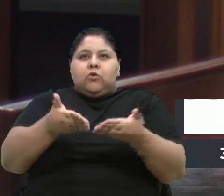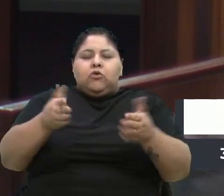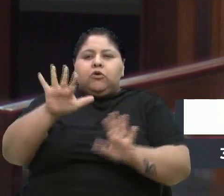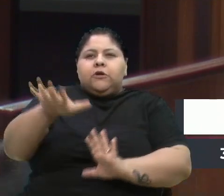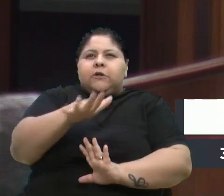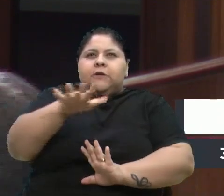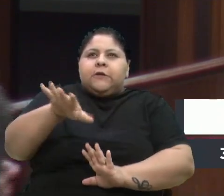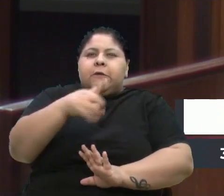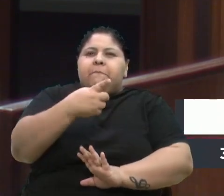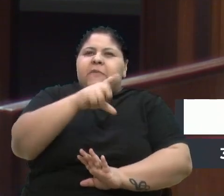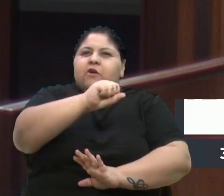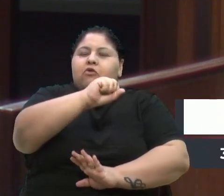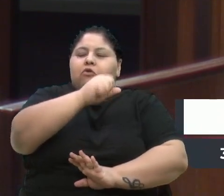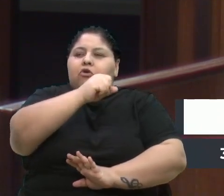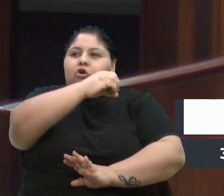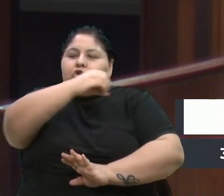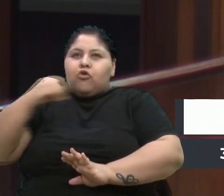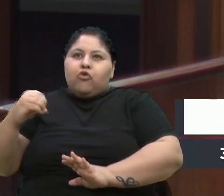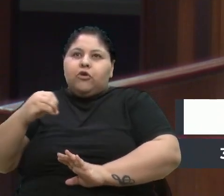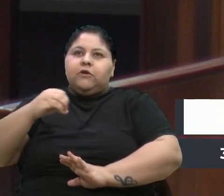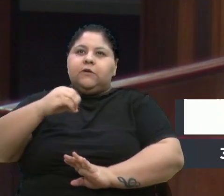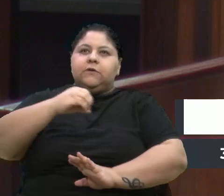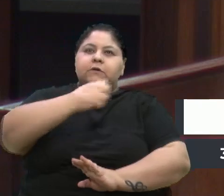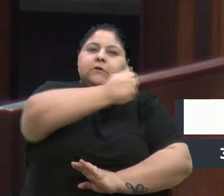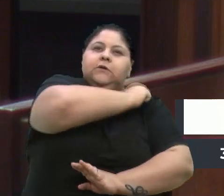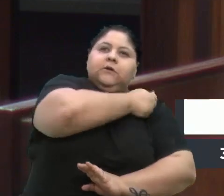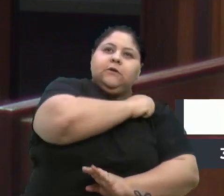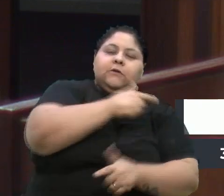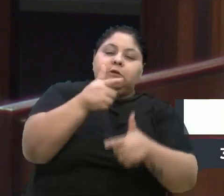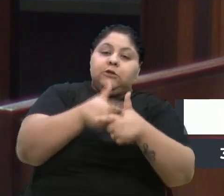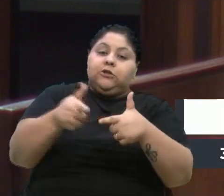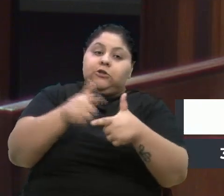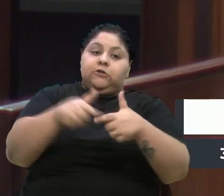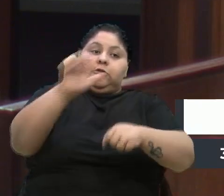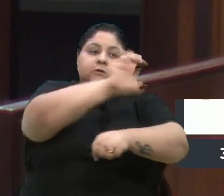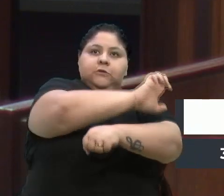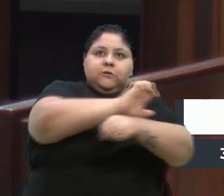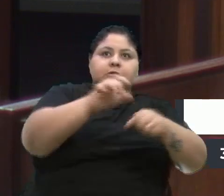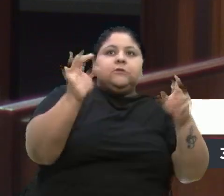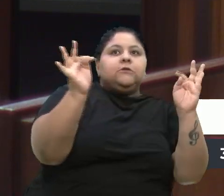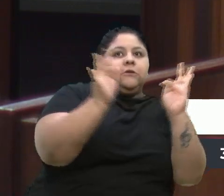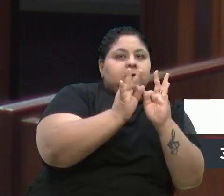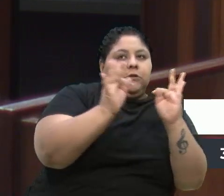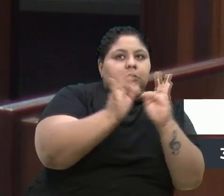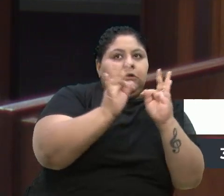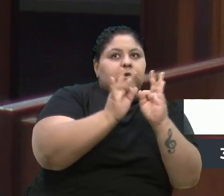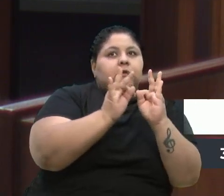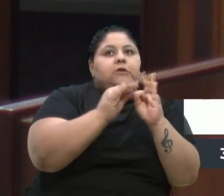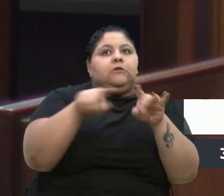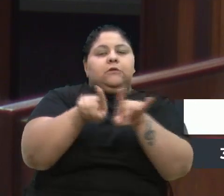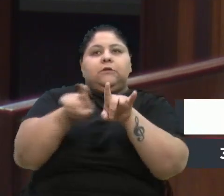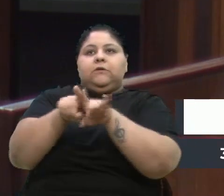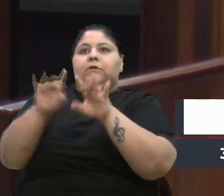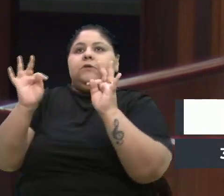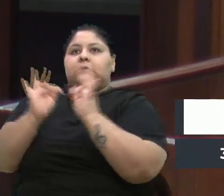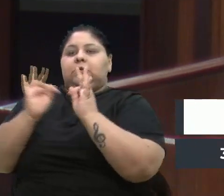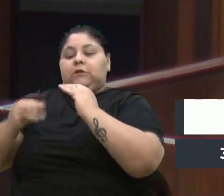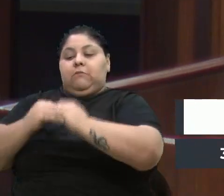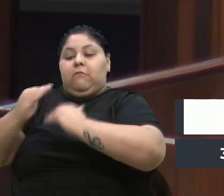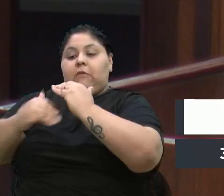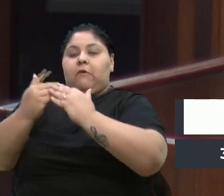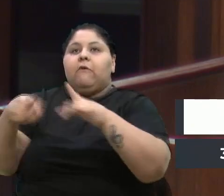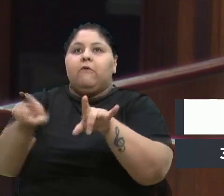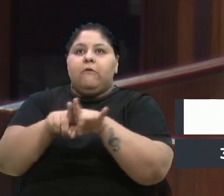1.800 estudantes divididos nos cursos técnicos, na modalidade integrada, técnico subsequente e